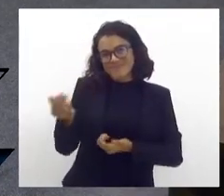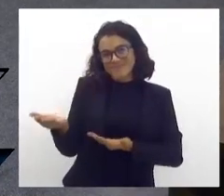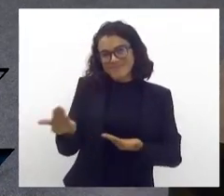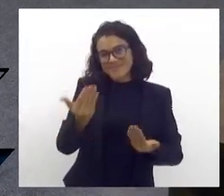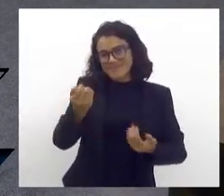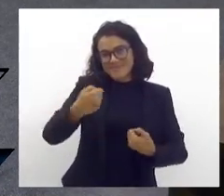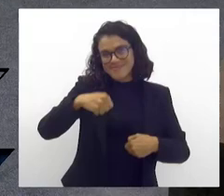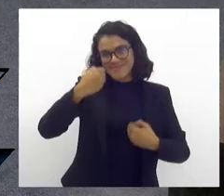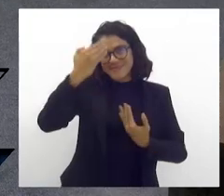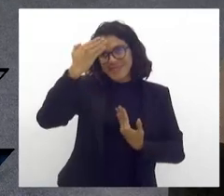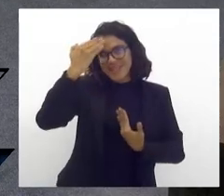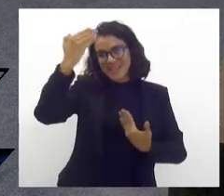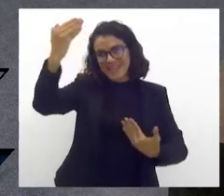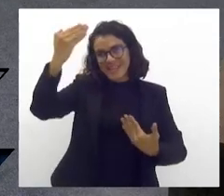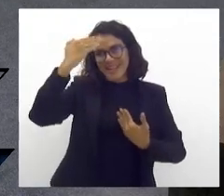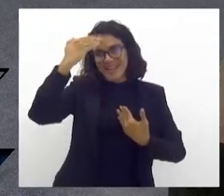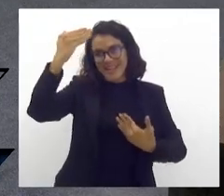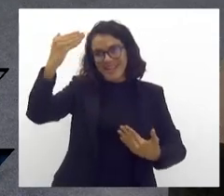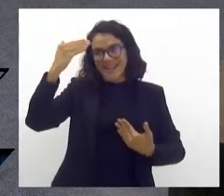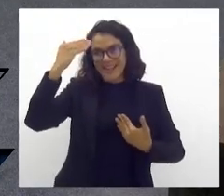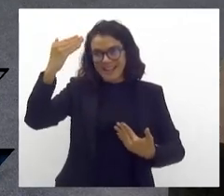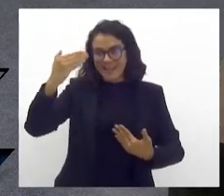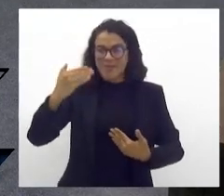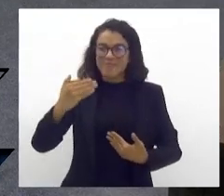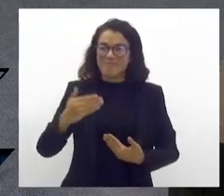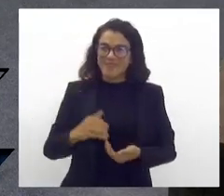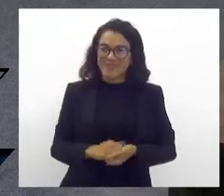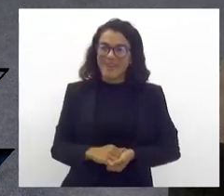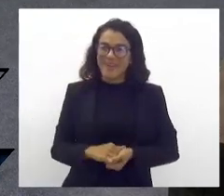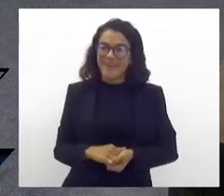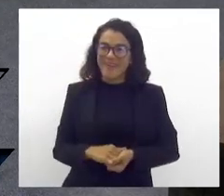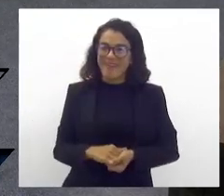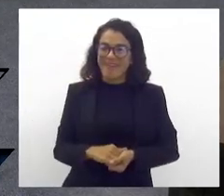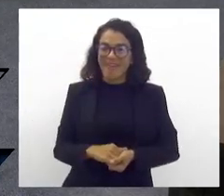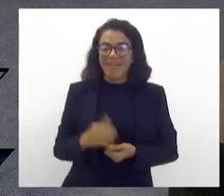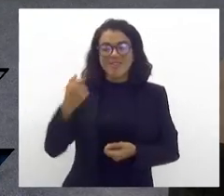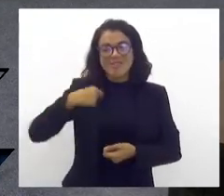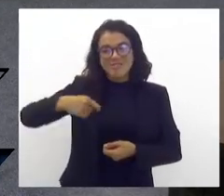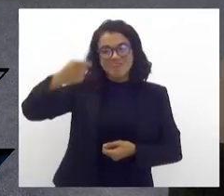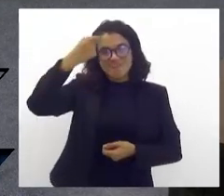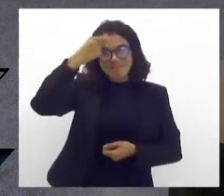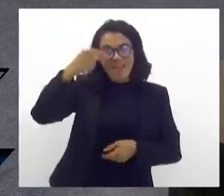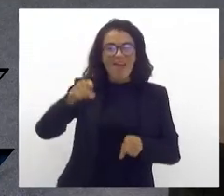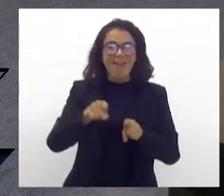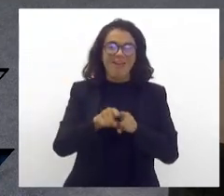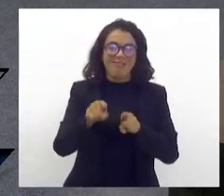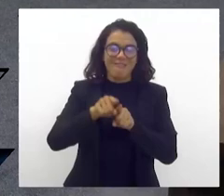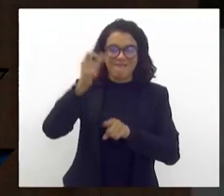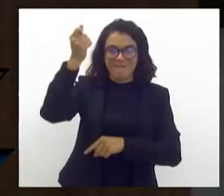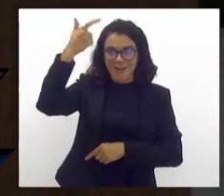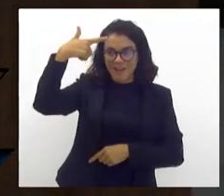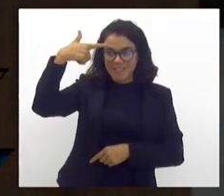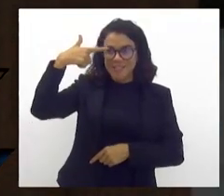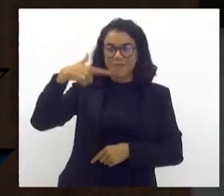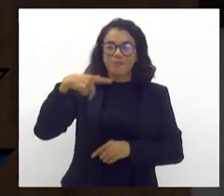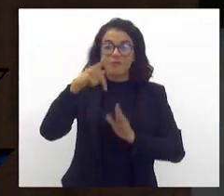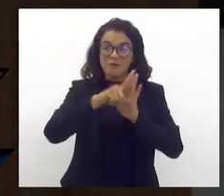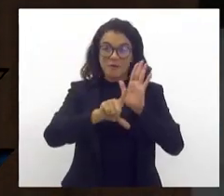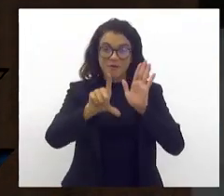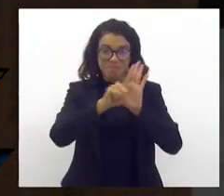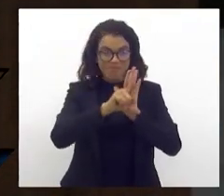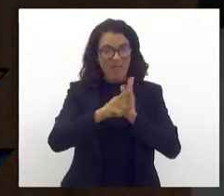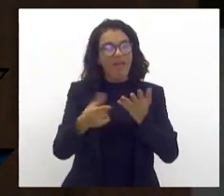vossas excelências, que são jovens de idade, de mentalidade e de vocação. Projeto